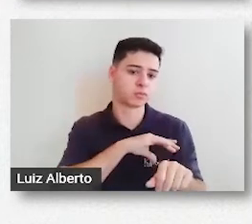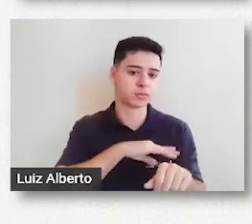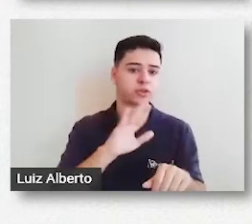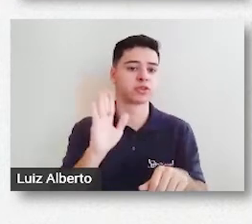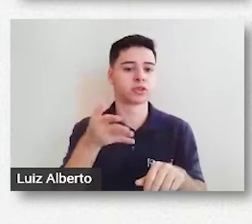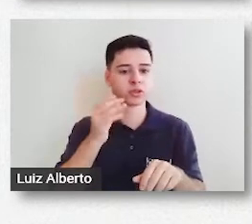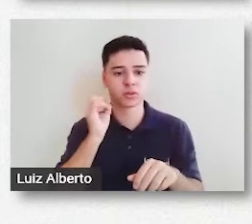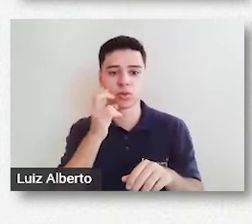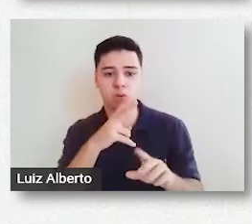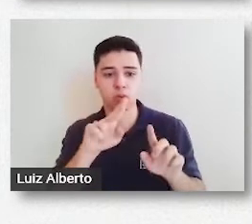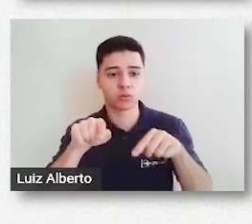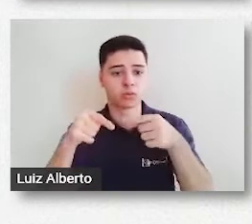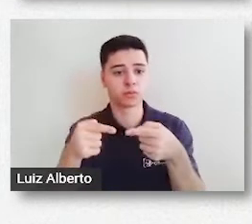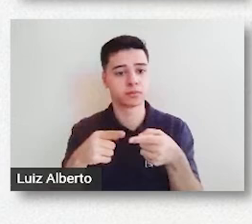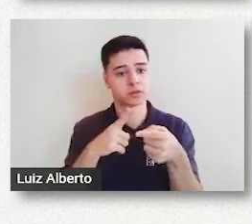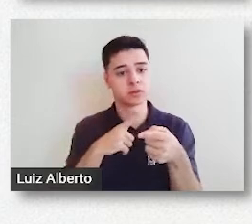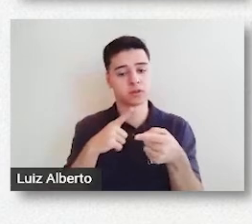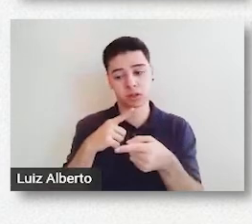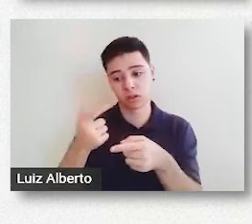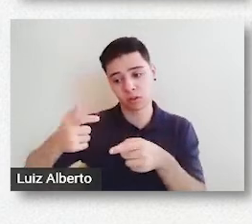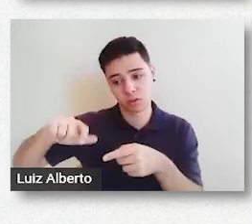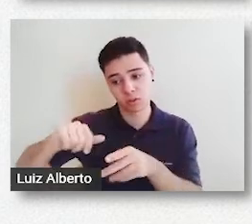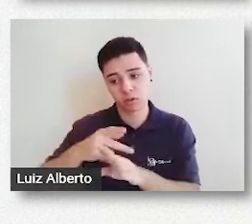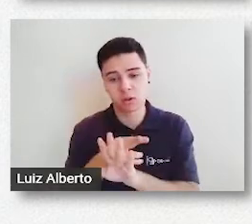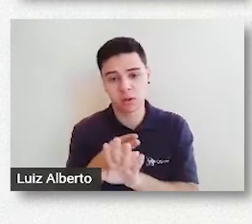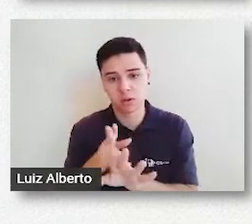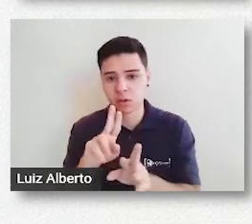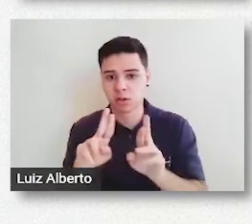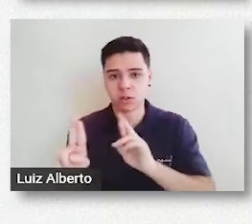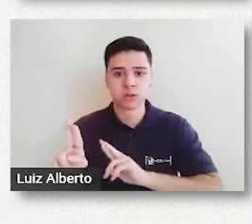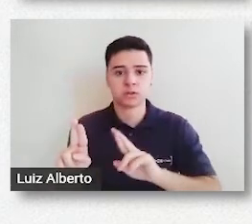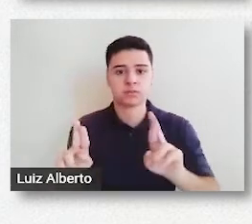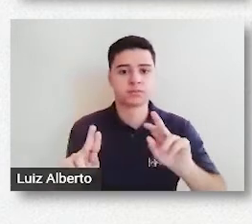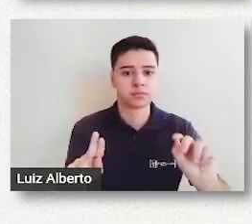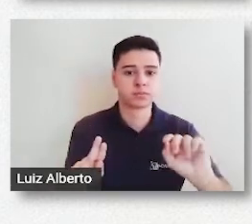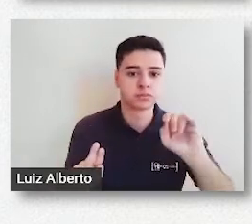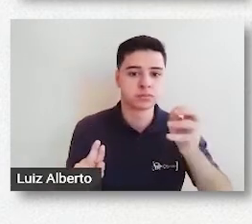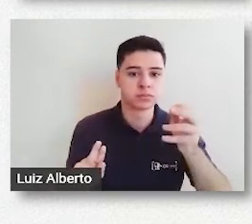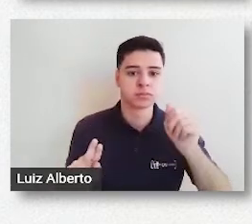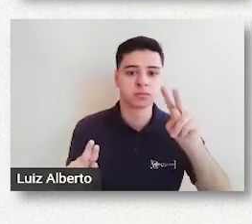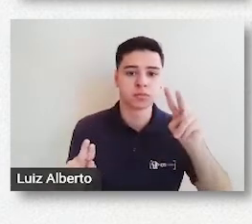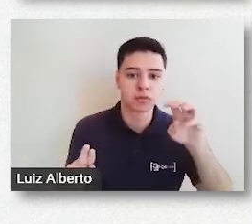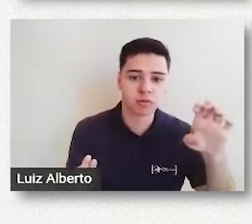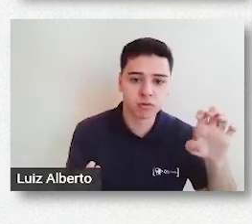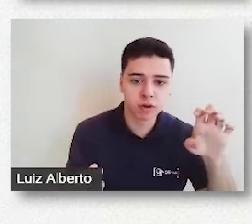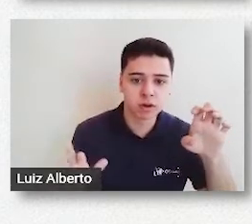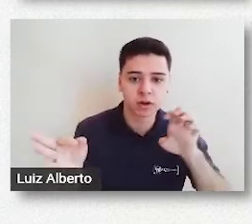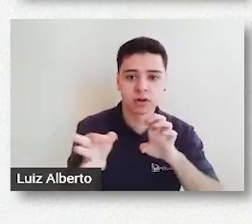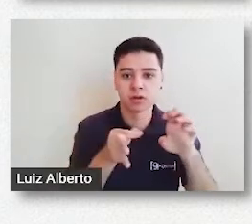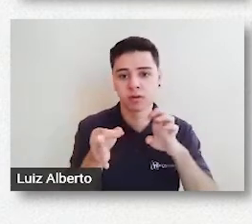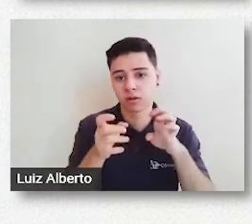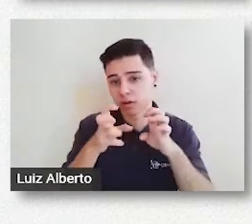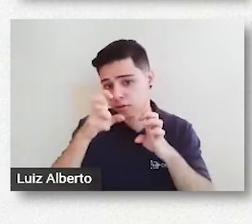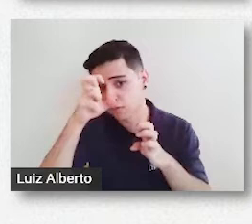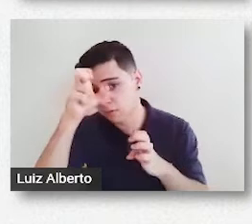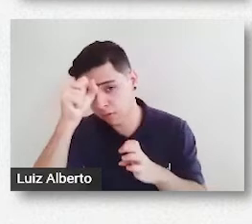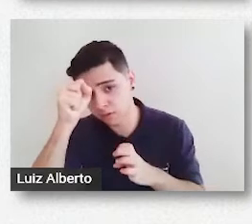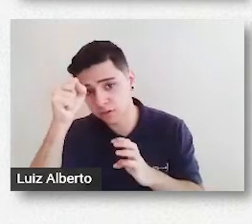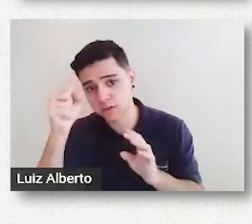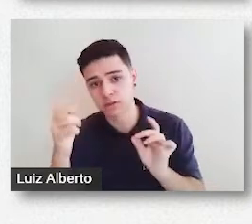contemporâneo, mas ele aparece com outros nomes. Né? Então, do hebraico seria Javé prepara e fortalece, né?